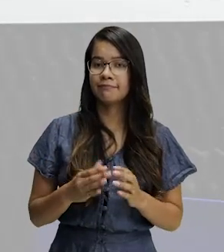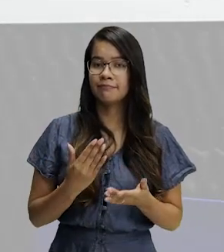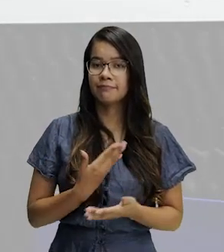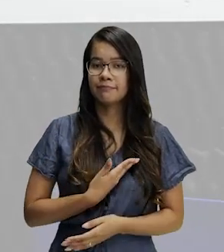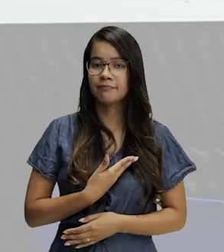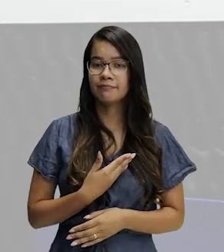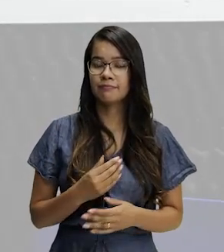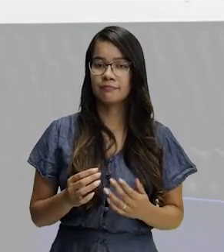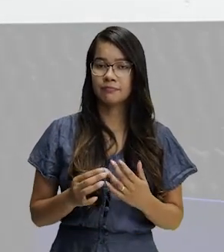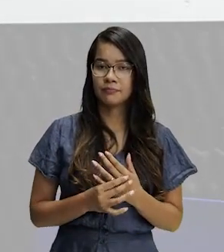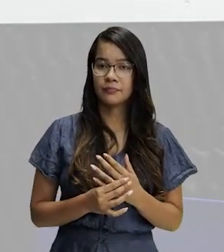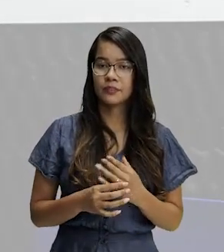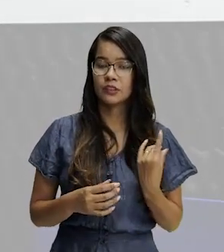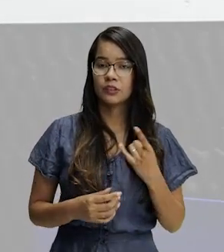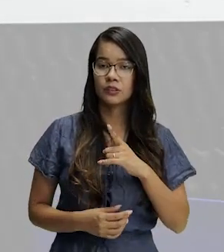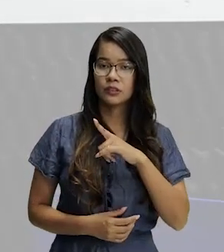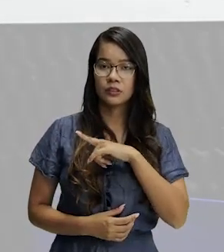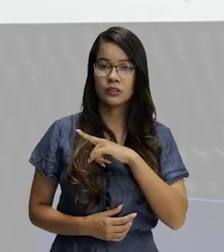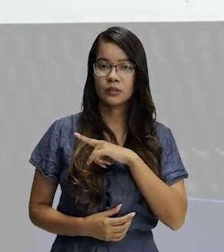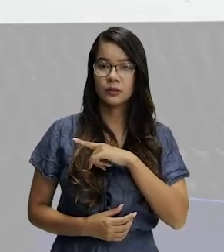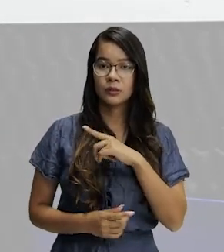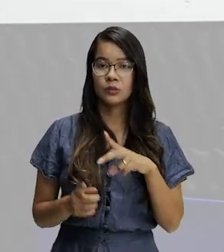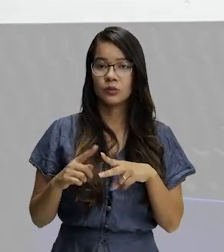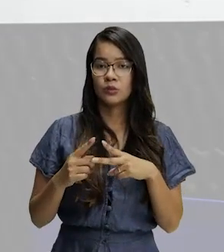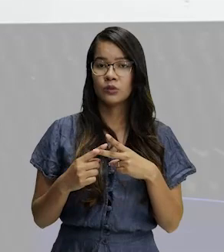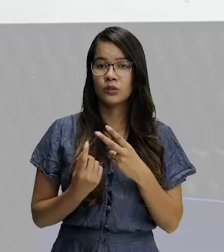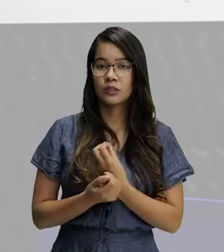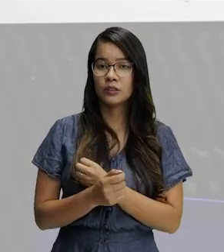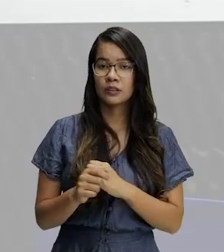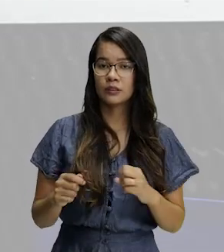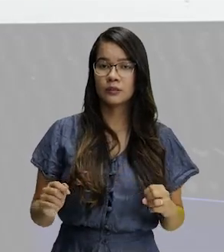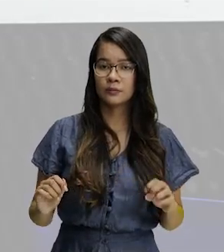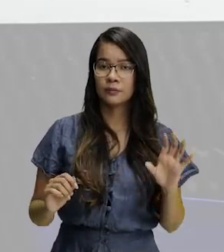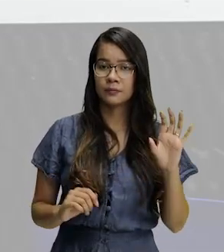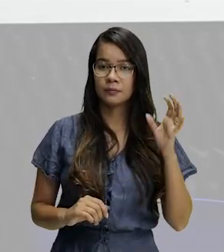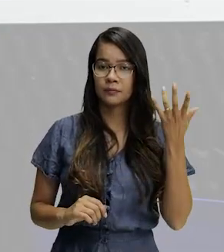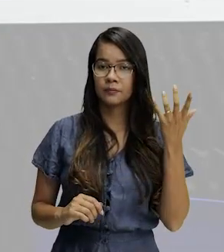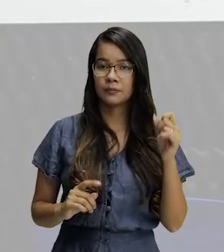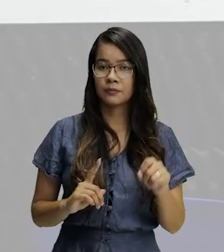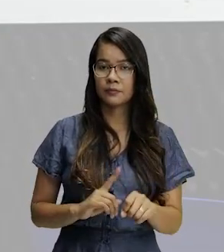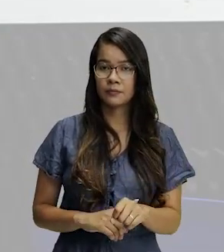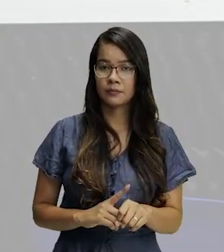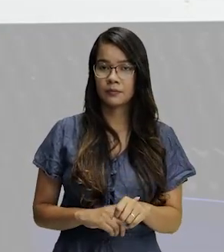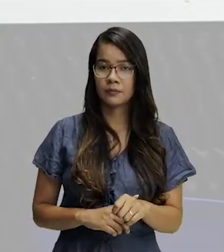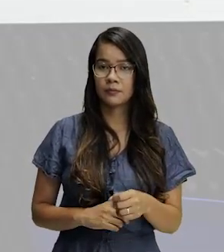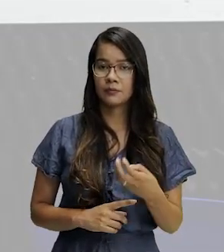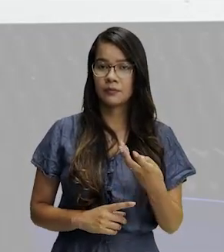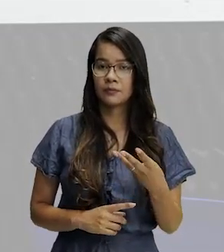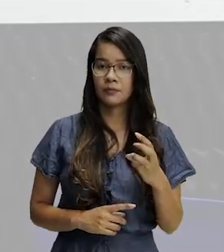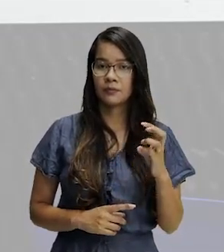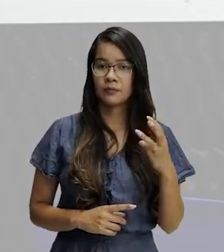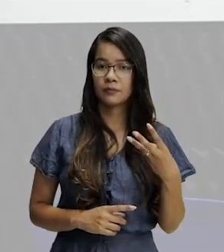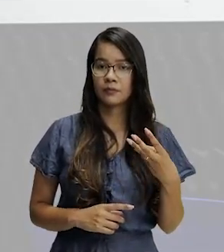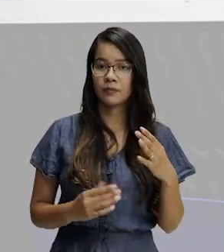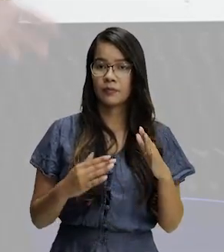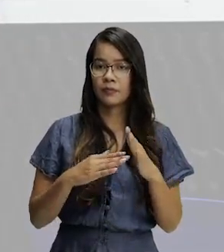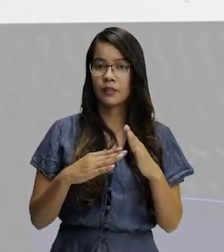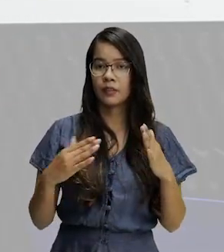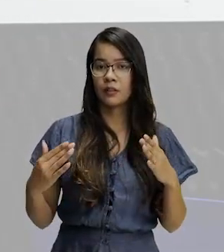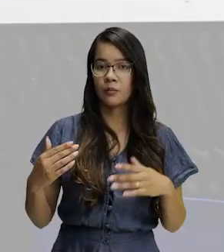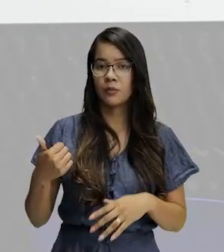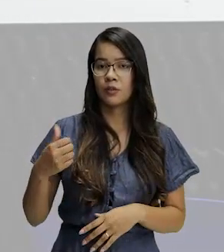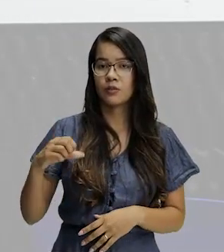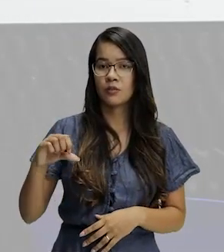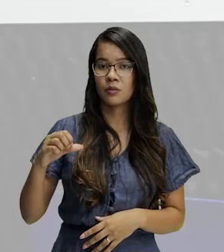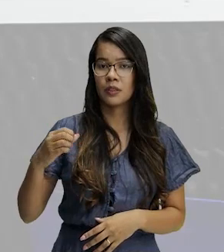aliados. E nós temos aqui dois grandes acontecimentos nesse período de 43 a 45, porque aqui tem vários